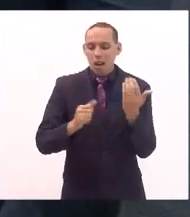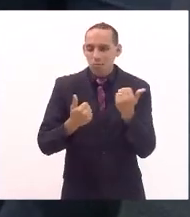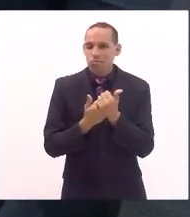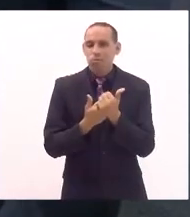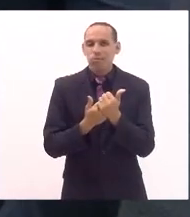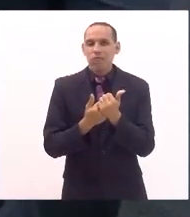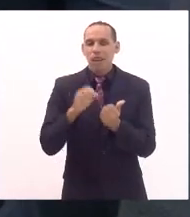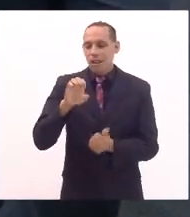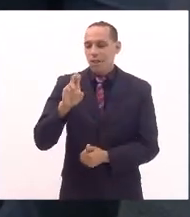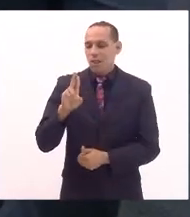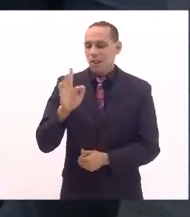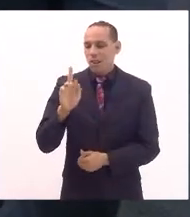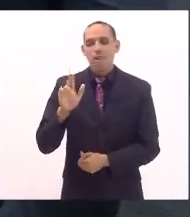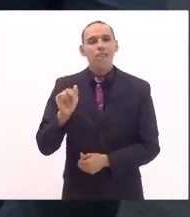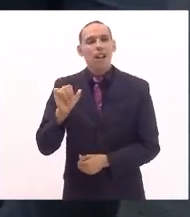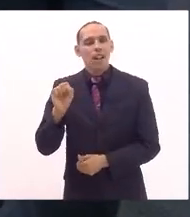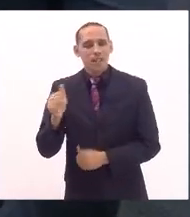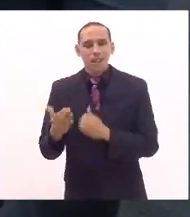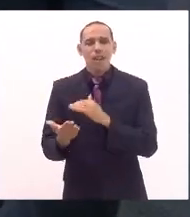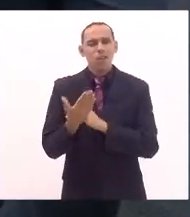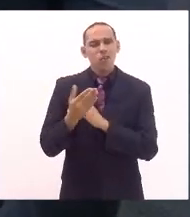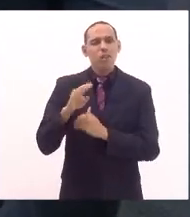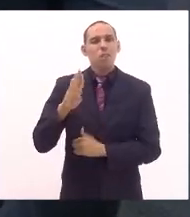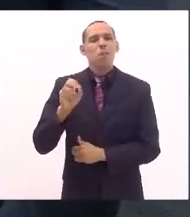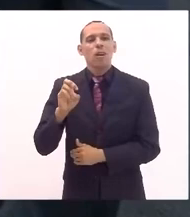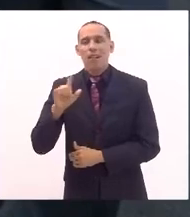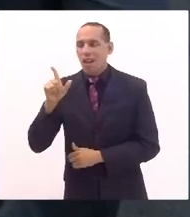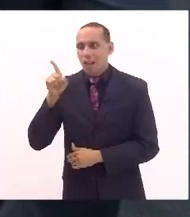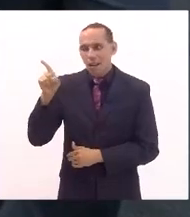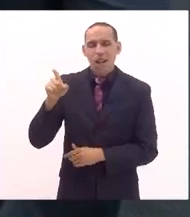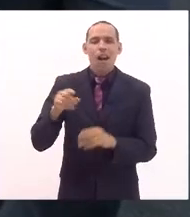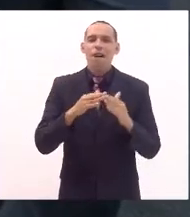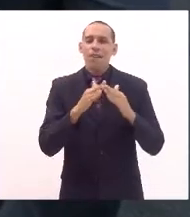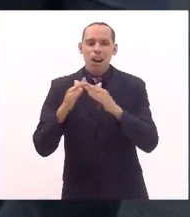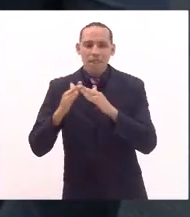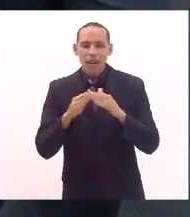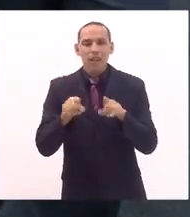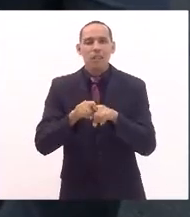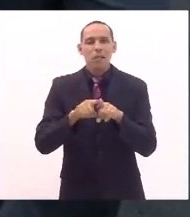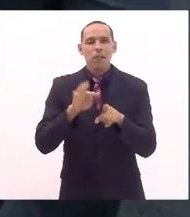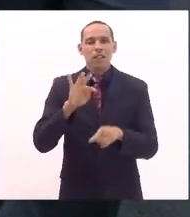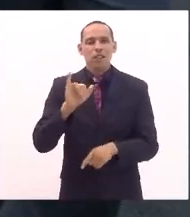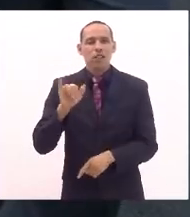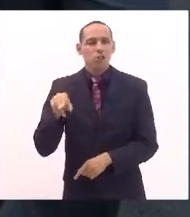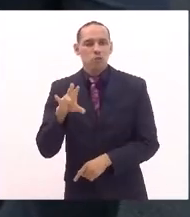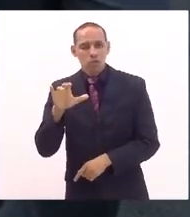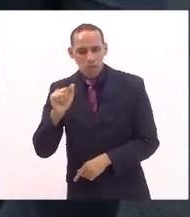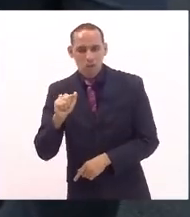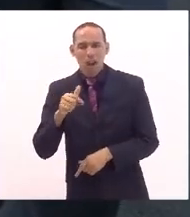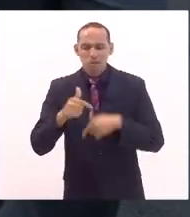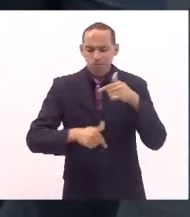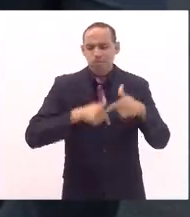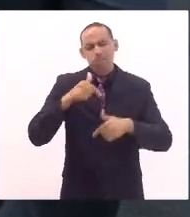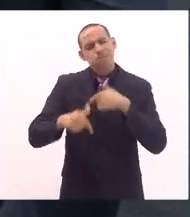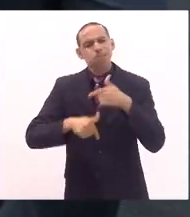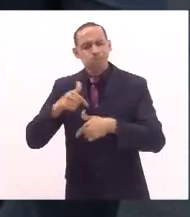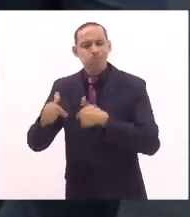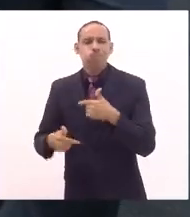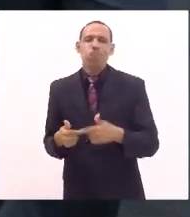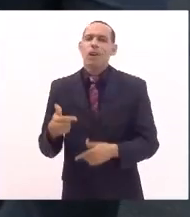tem nos auxiliado ali no Borel e em algumas favelas ali na Tijuca com trabalho Impecável